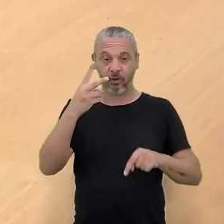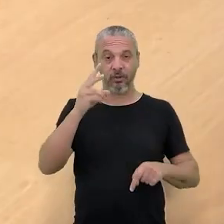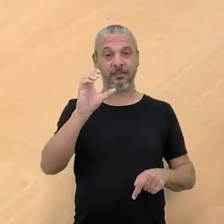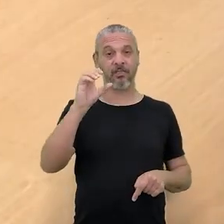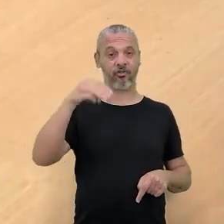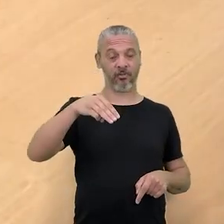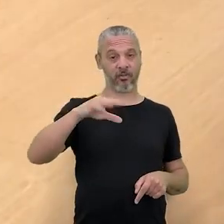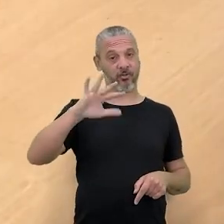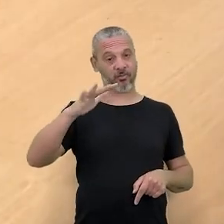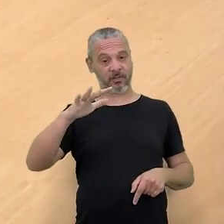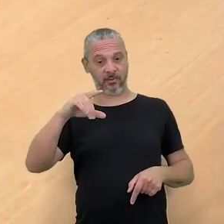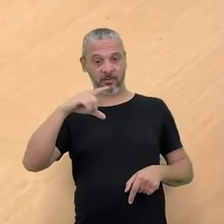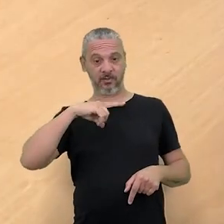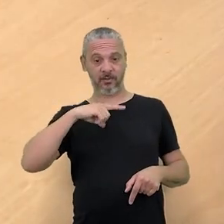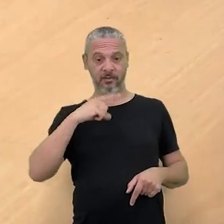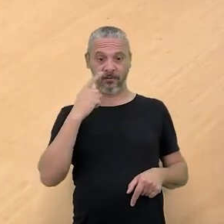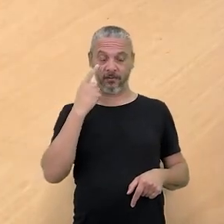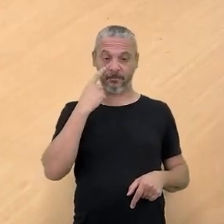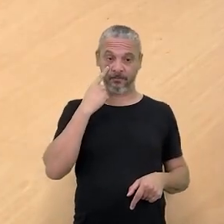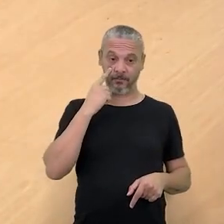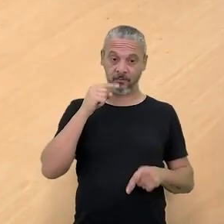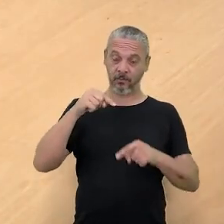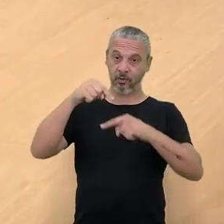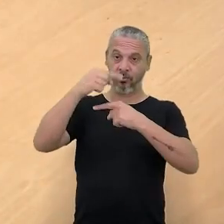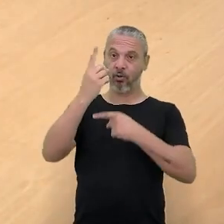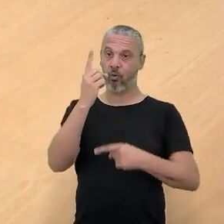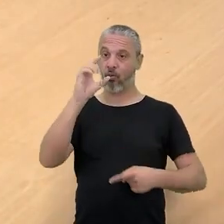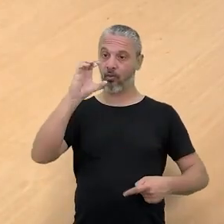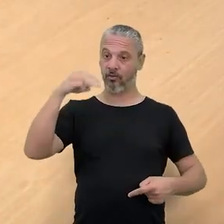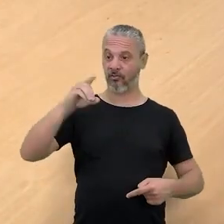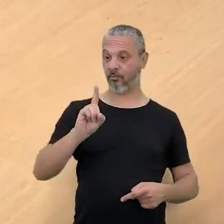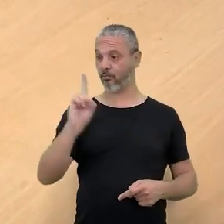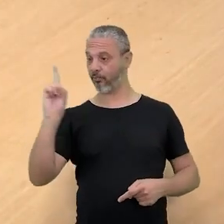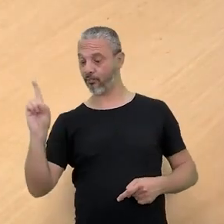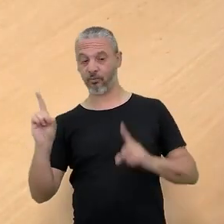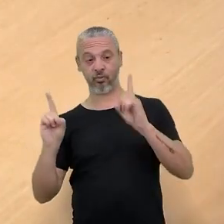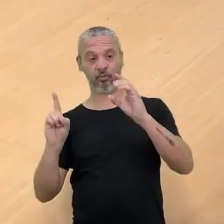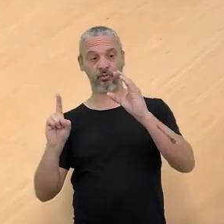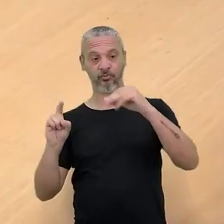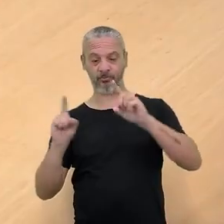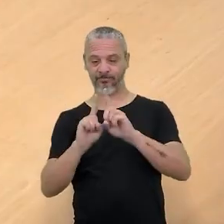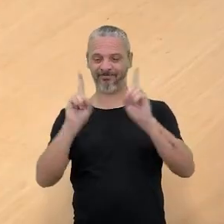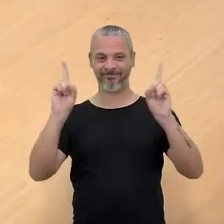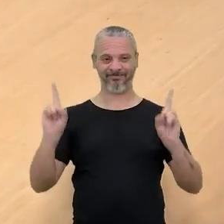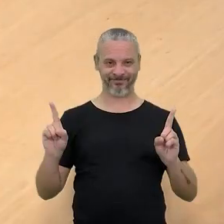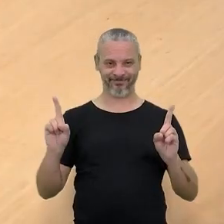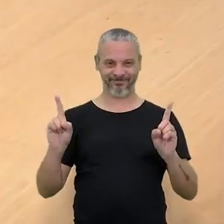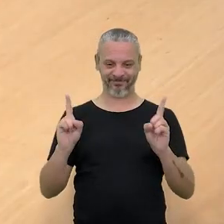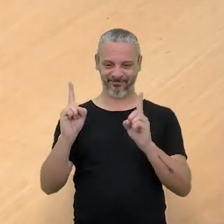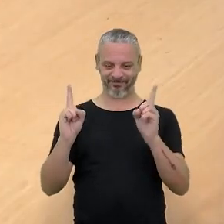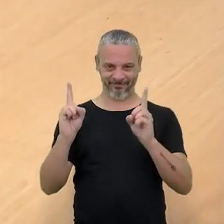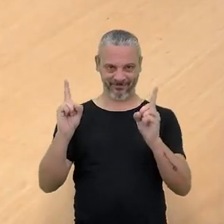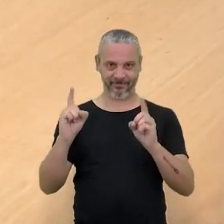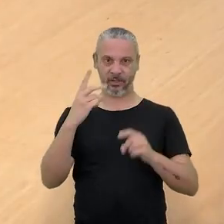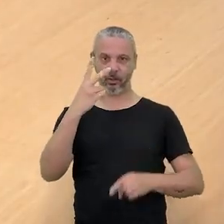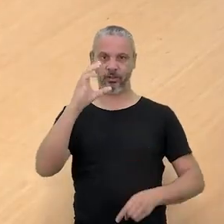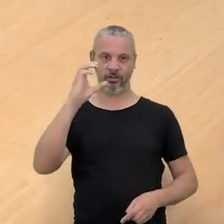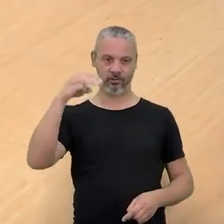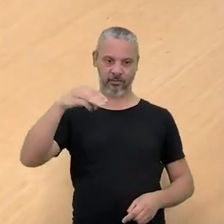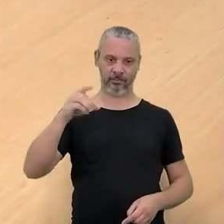2 centímetros, então eu marquei o centro, eu vou colocar 1 centímetro de cada lado. Tenho 2 centímetros